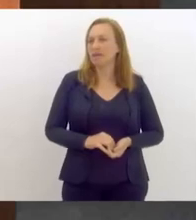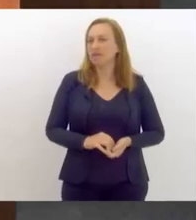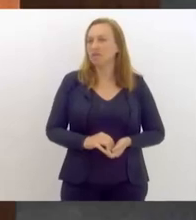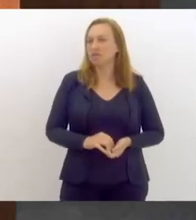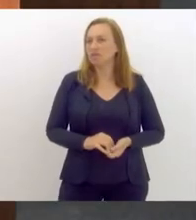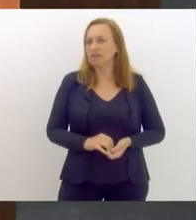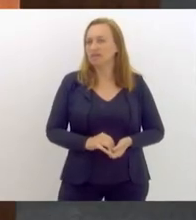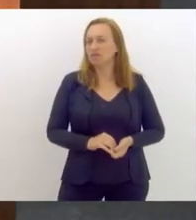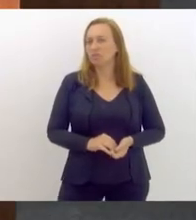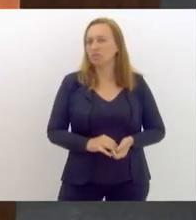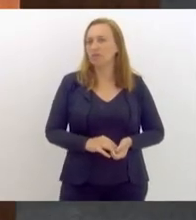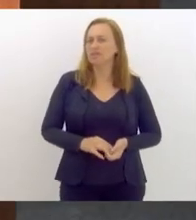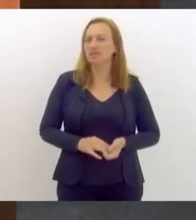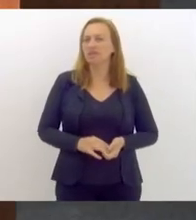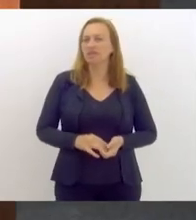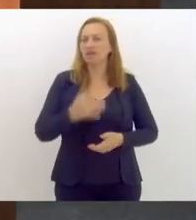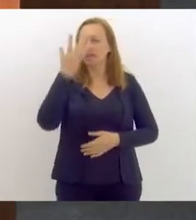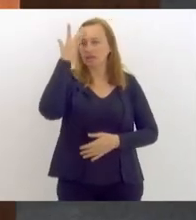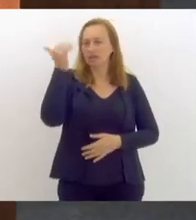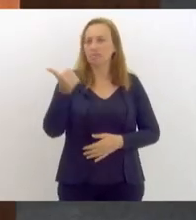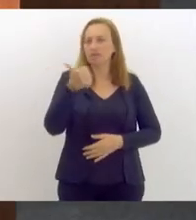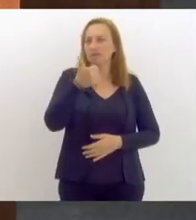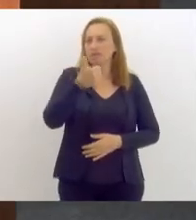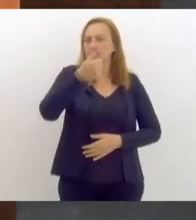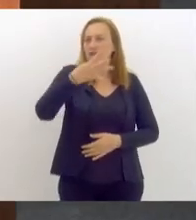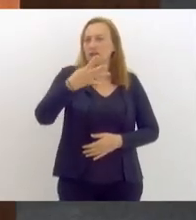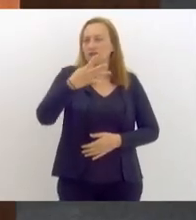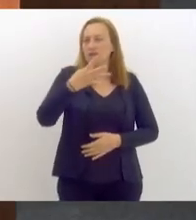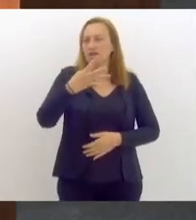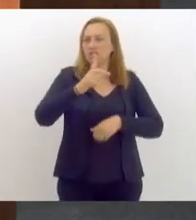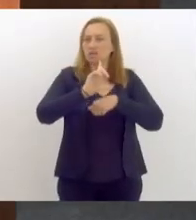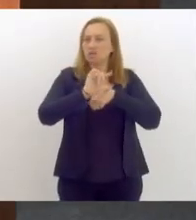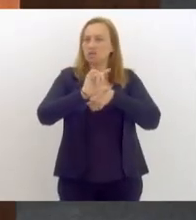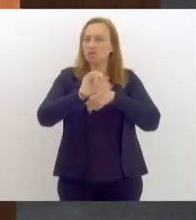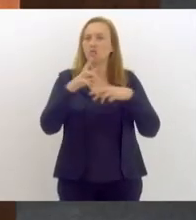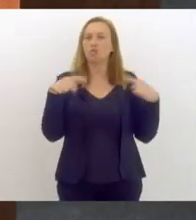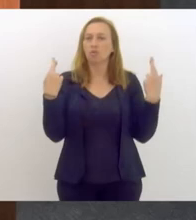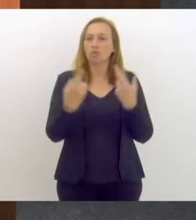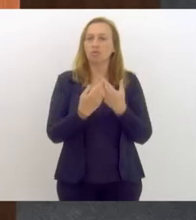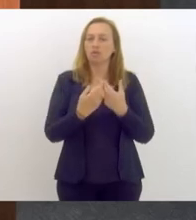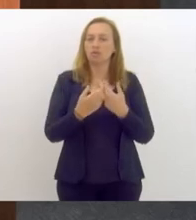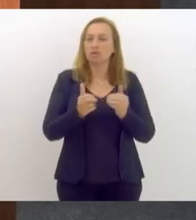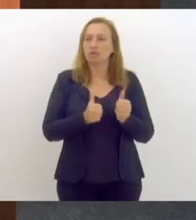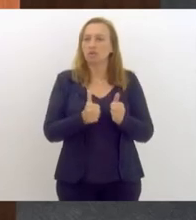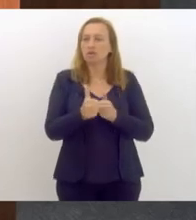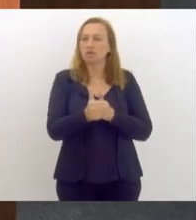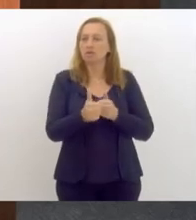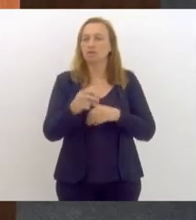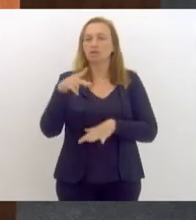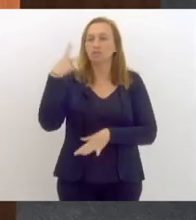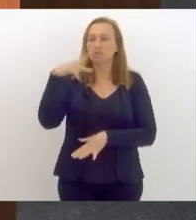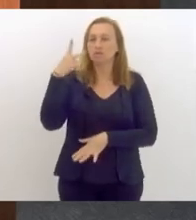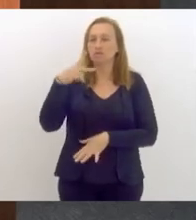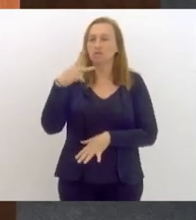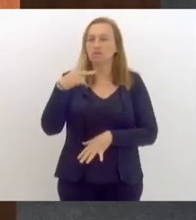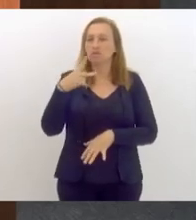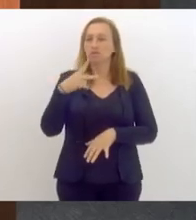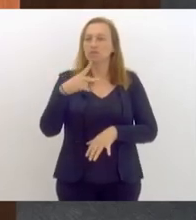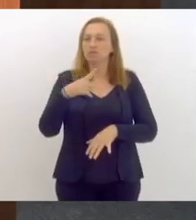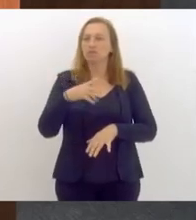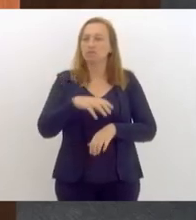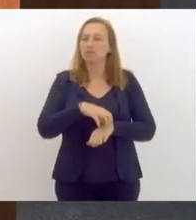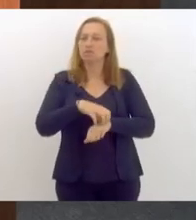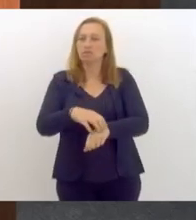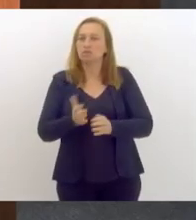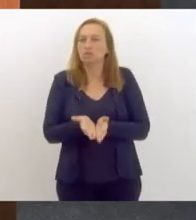inscrições é que amanhã às 14 horas a gente vai realizar uma reunião da frente parlamentar em defesa do transporte aquaviário para